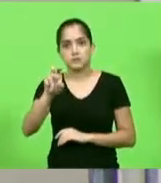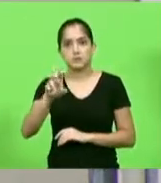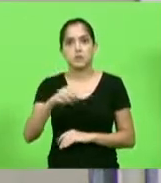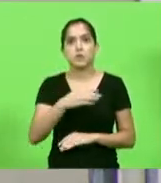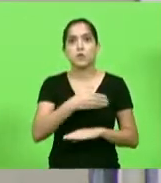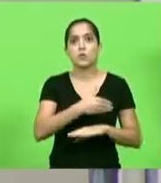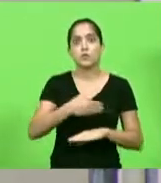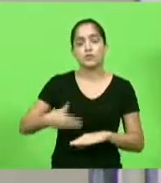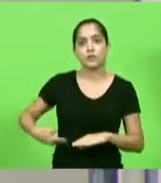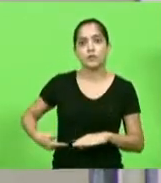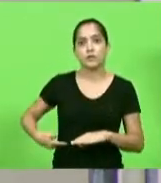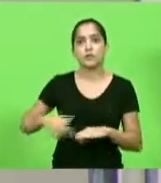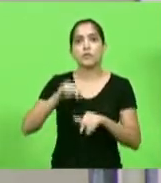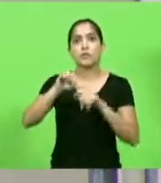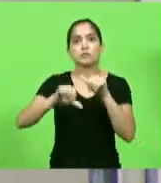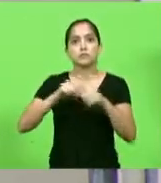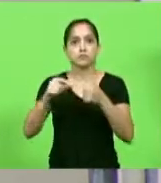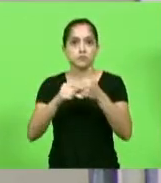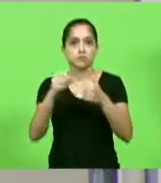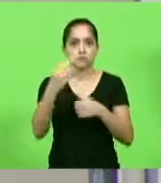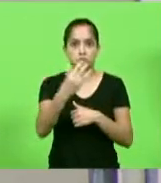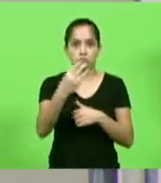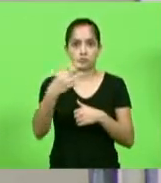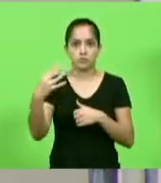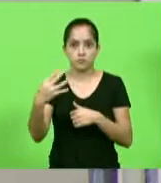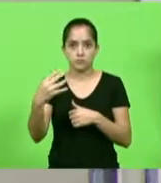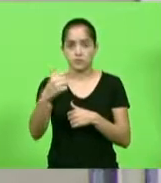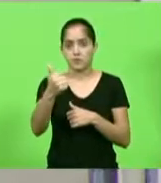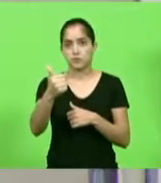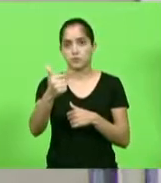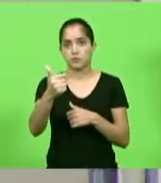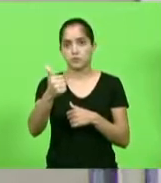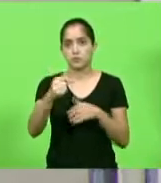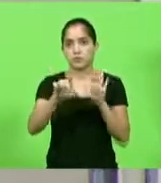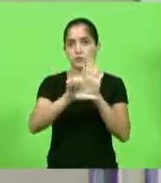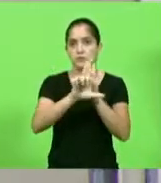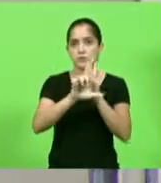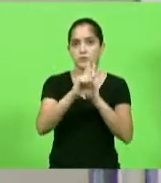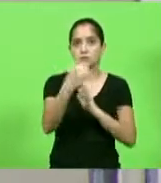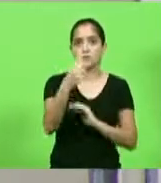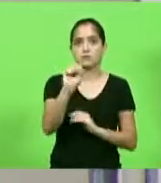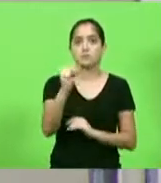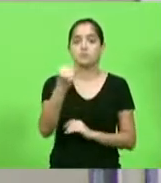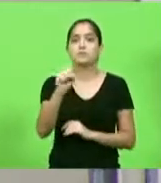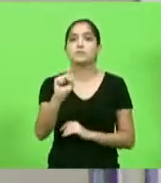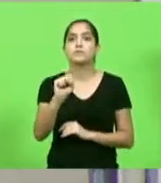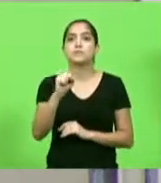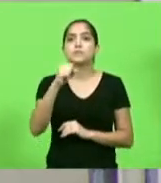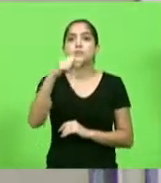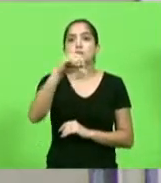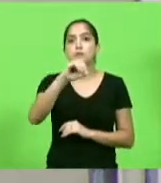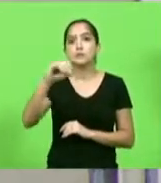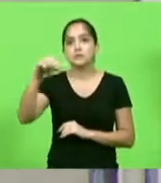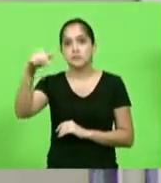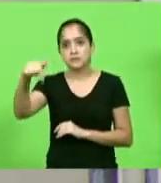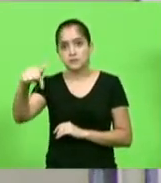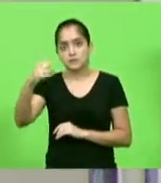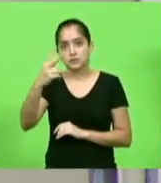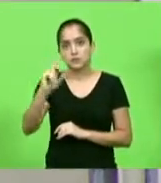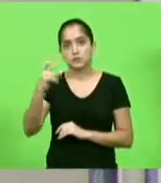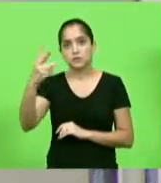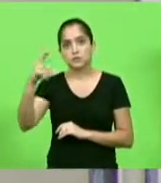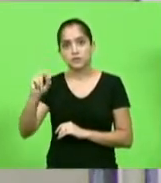do Governo do Estado. Altero o artigo 3º, 4º e 12 da lei 18.007 de 2020, que